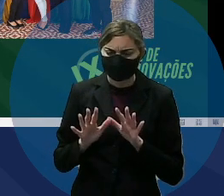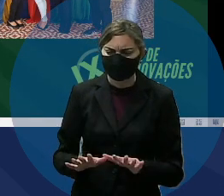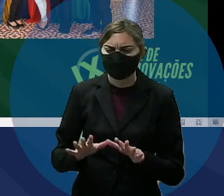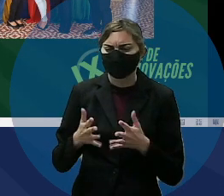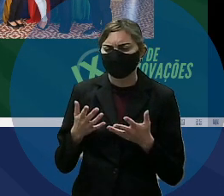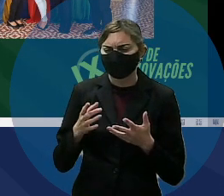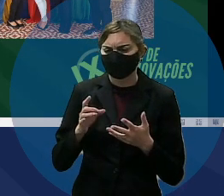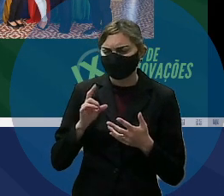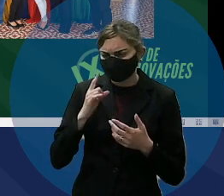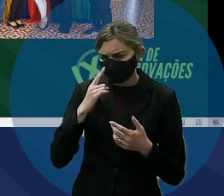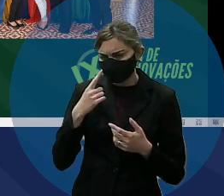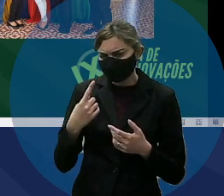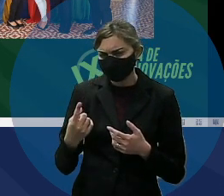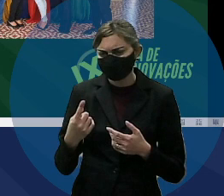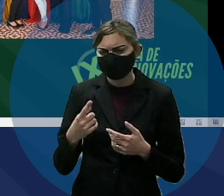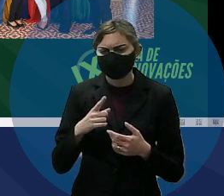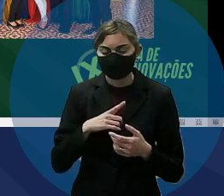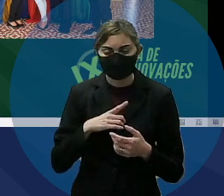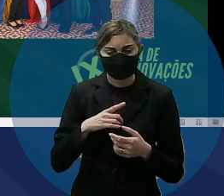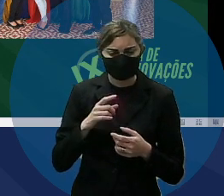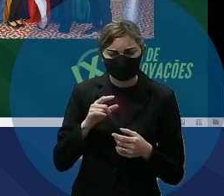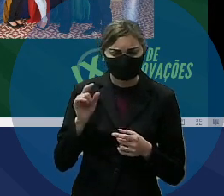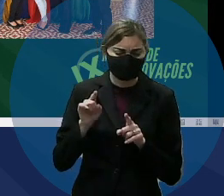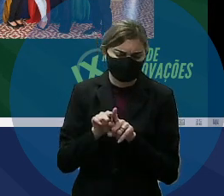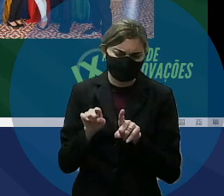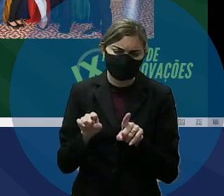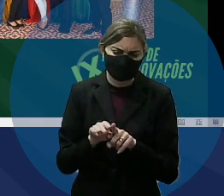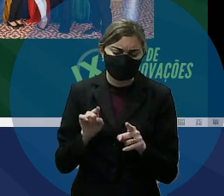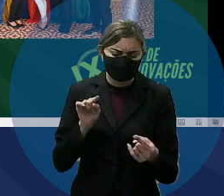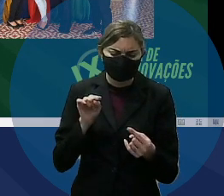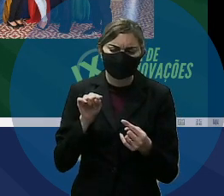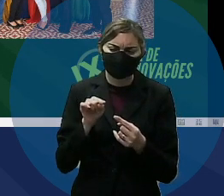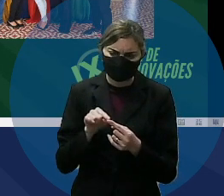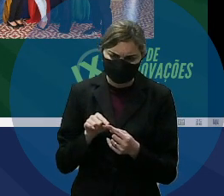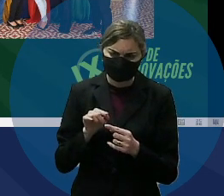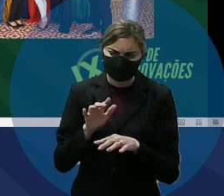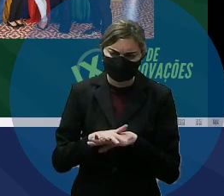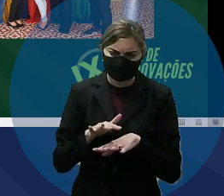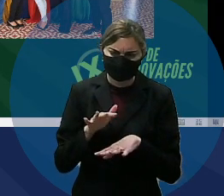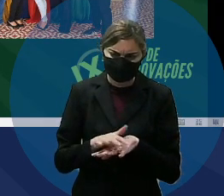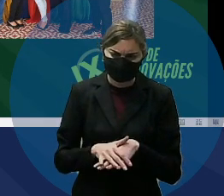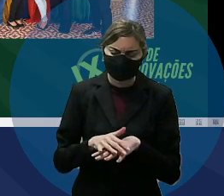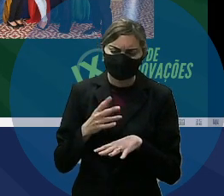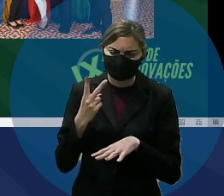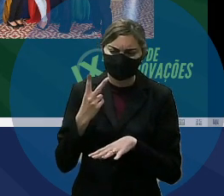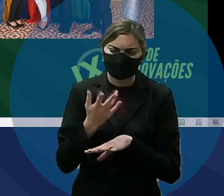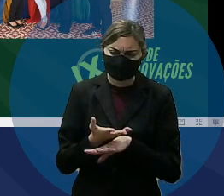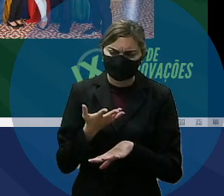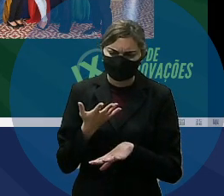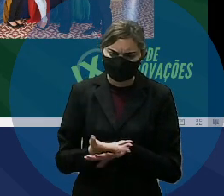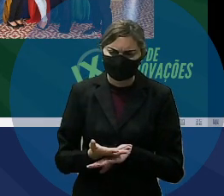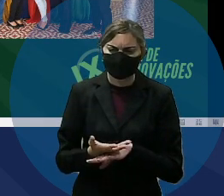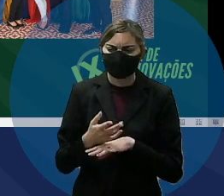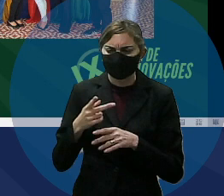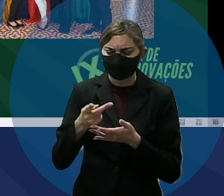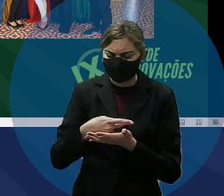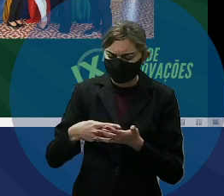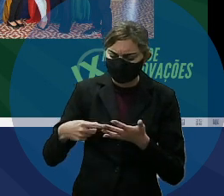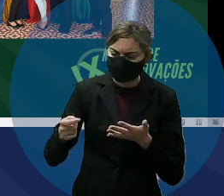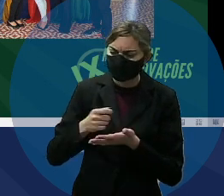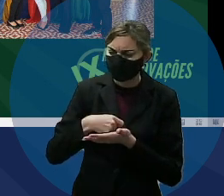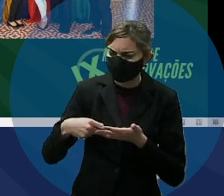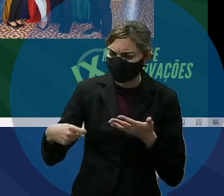atrás, sem contar que também relaciona a matemática com outras disciplinas, porque tem a questão de um poema